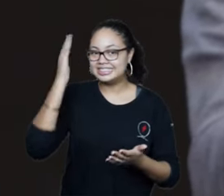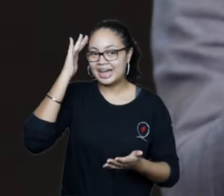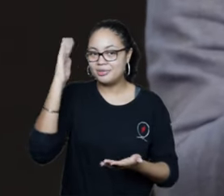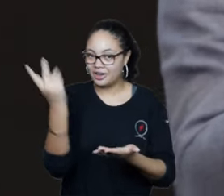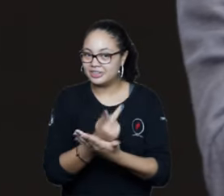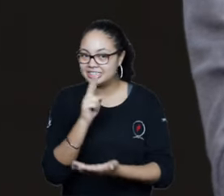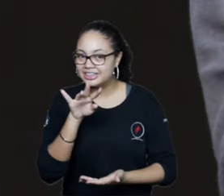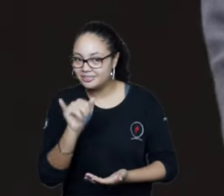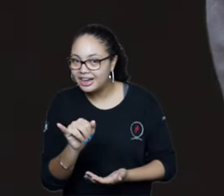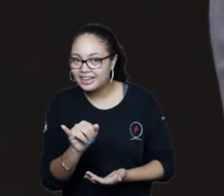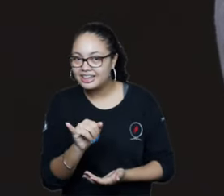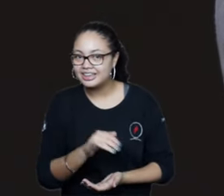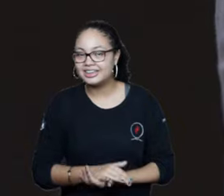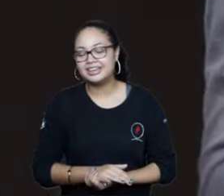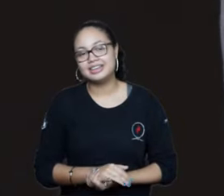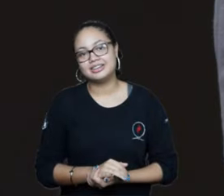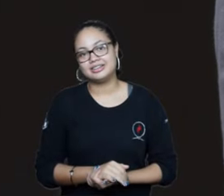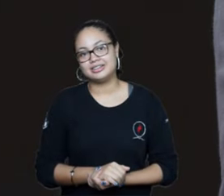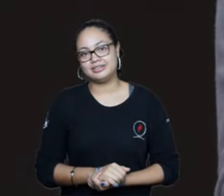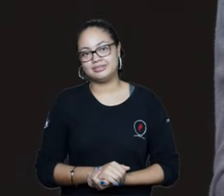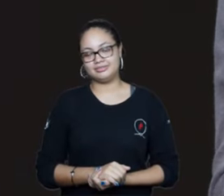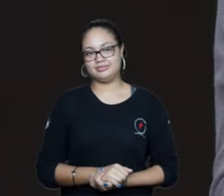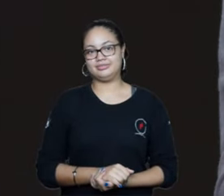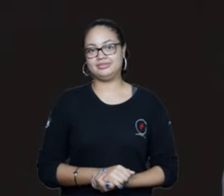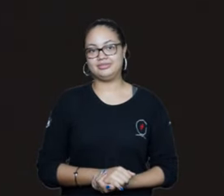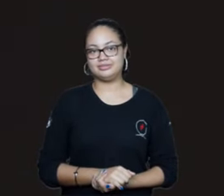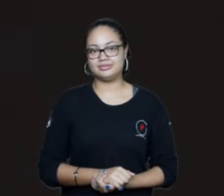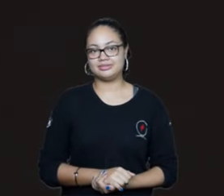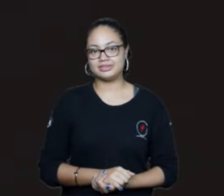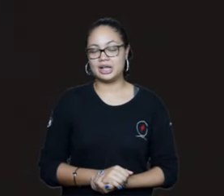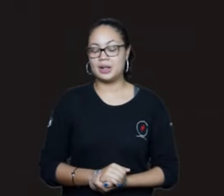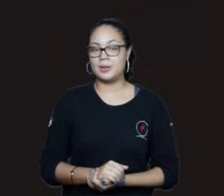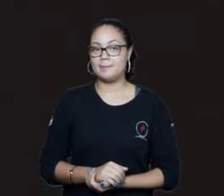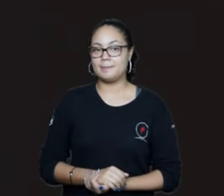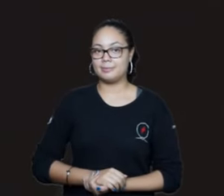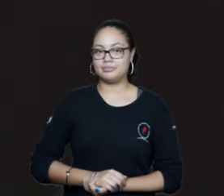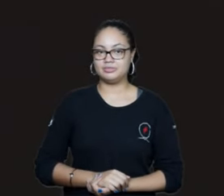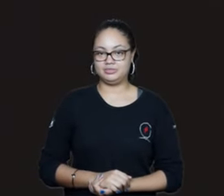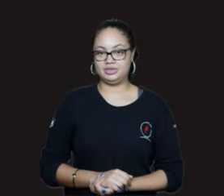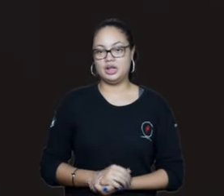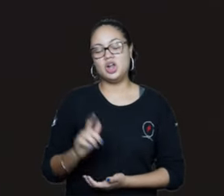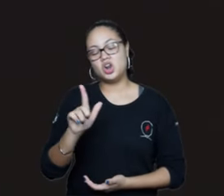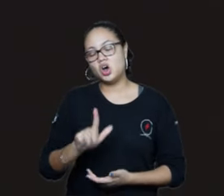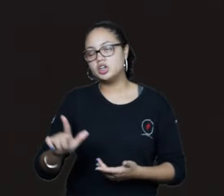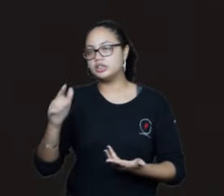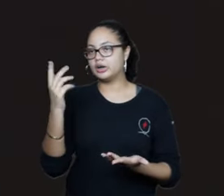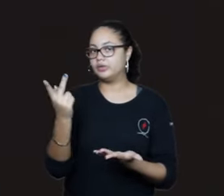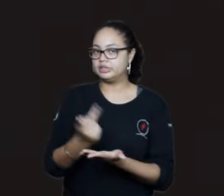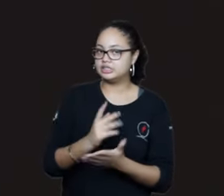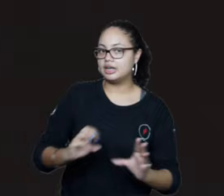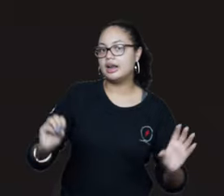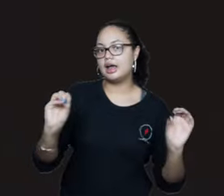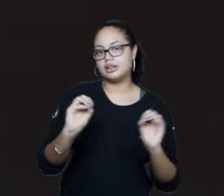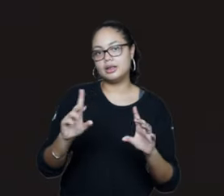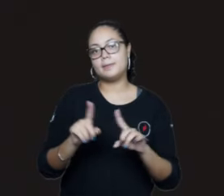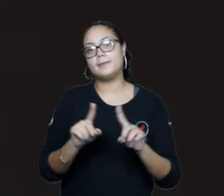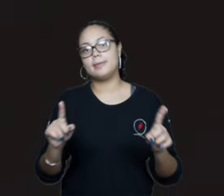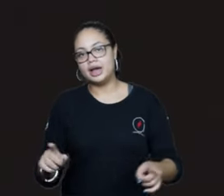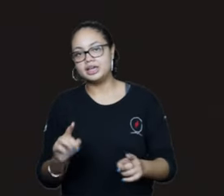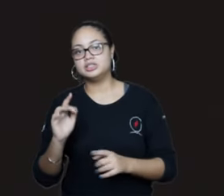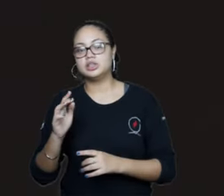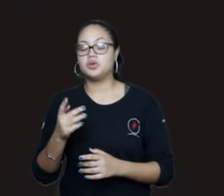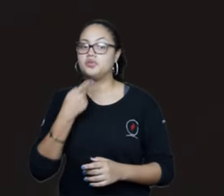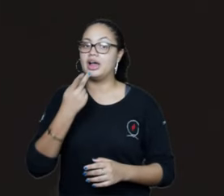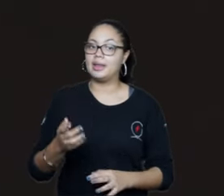Claro que não ia acontecer aquilo que eu falei eu falei para pressionar você vai ser quebrado e os irmãos já